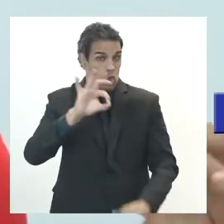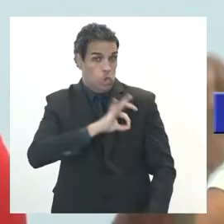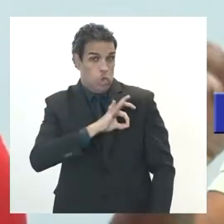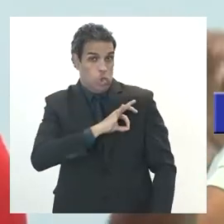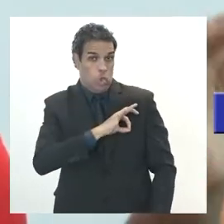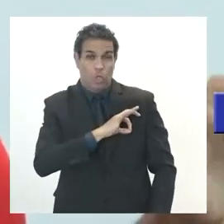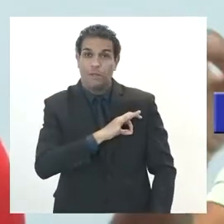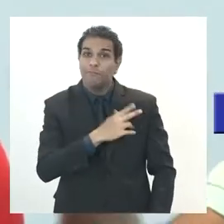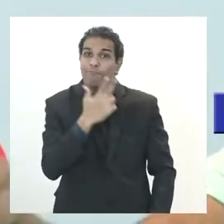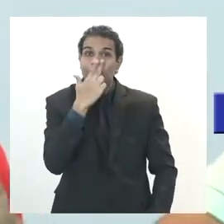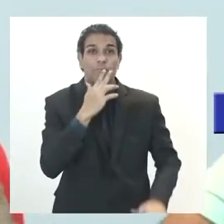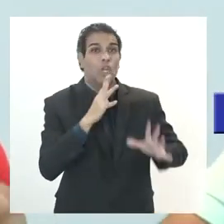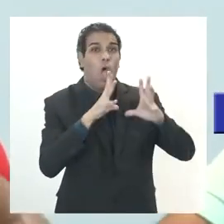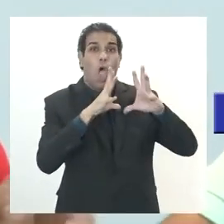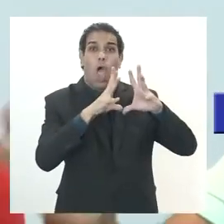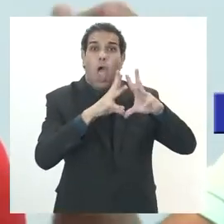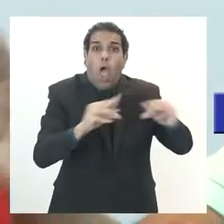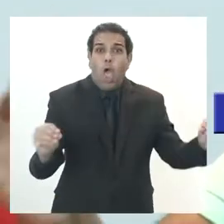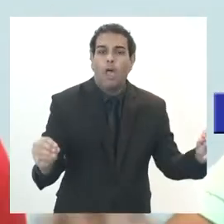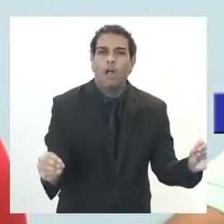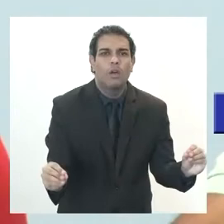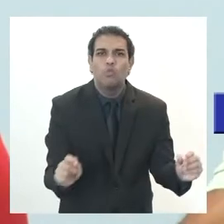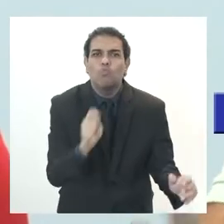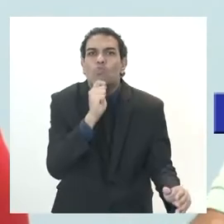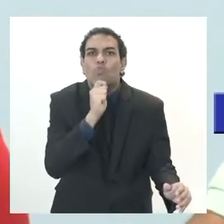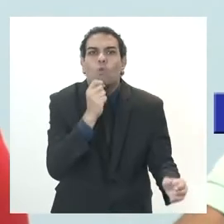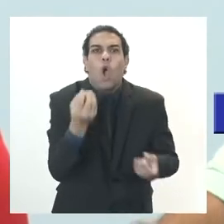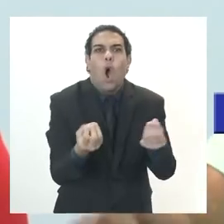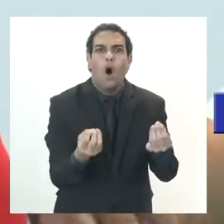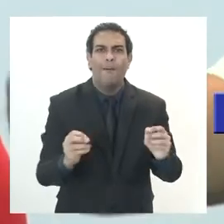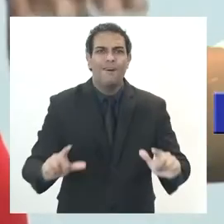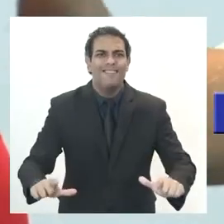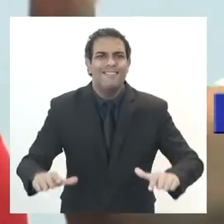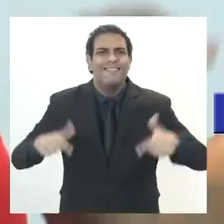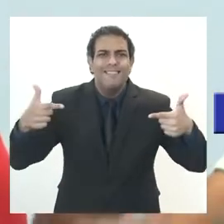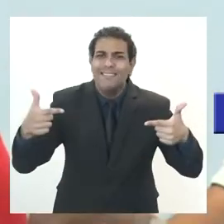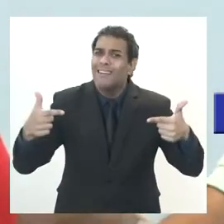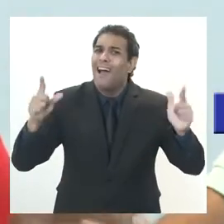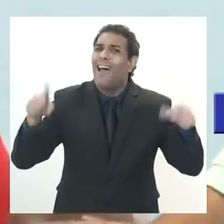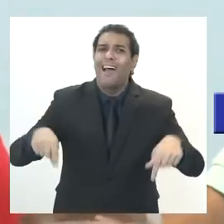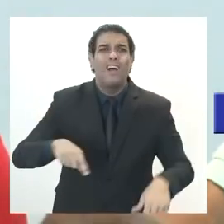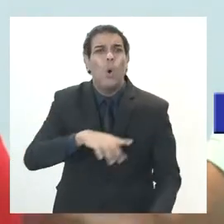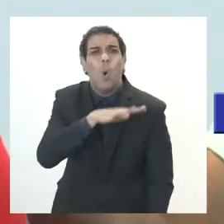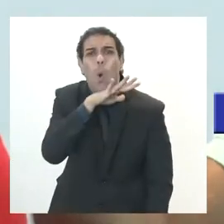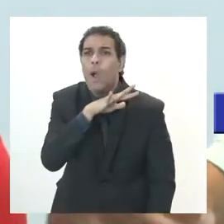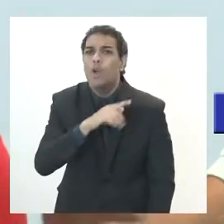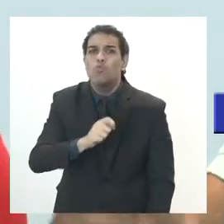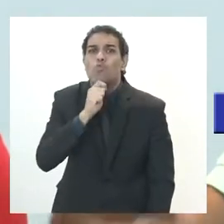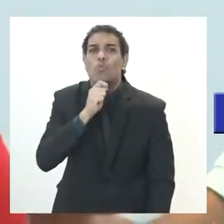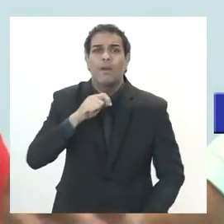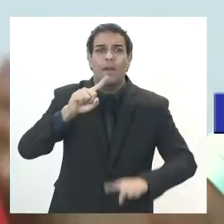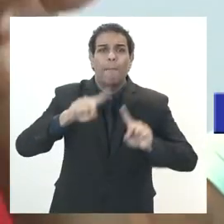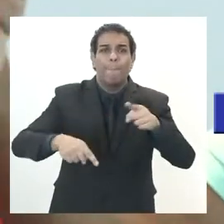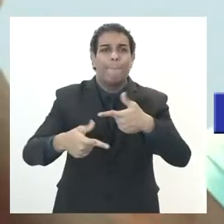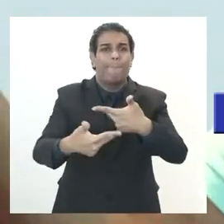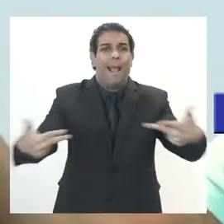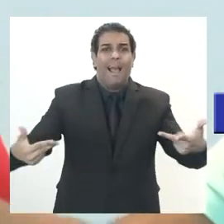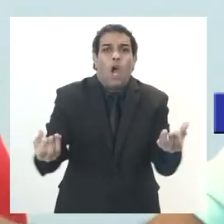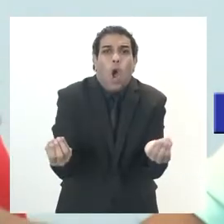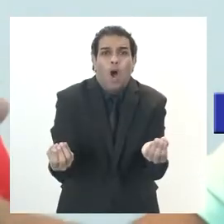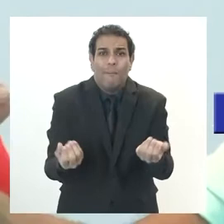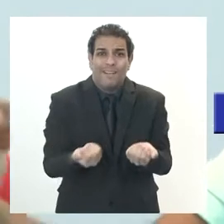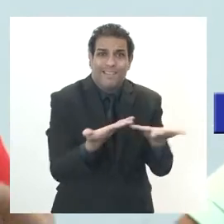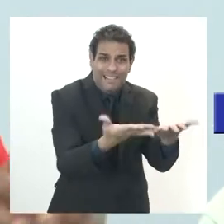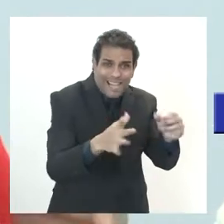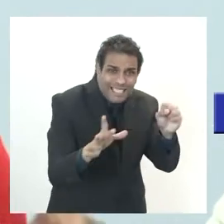ela está sucateada e continua efetivo nosso é o pior possível nós não temos condições de dar